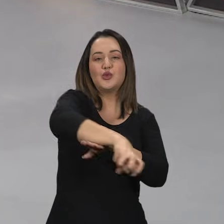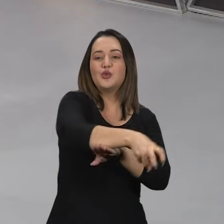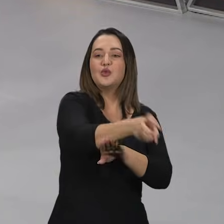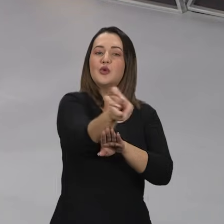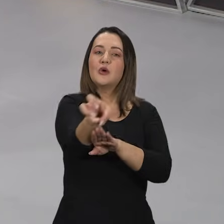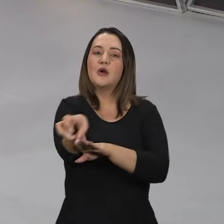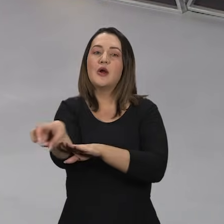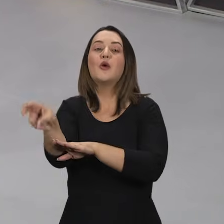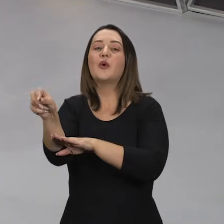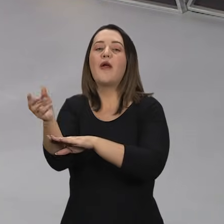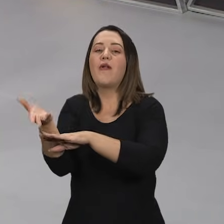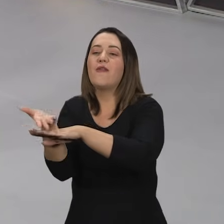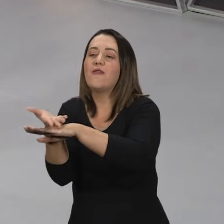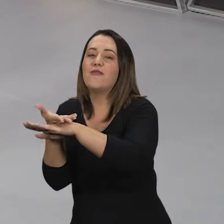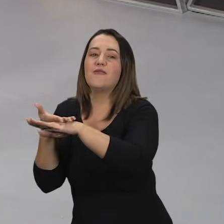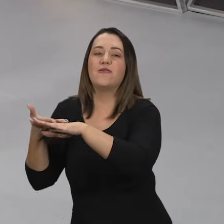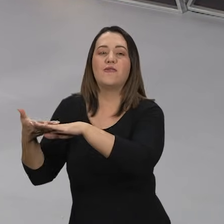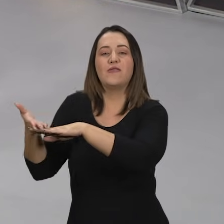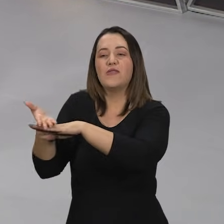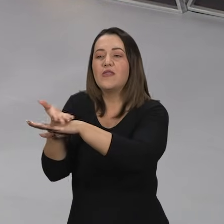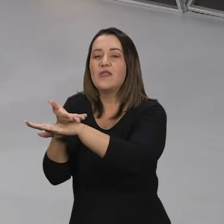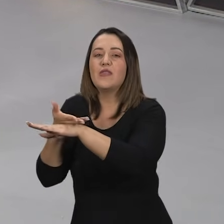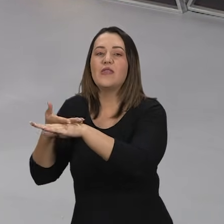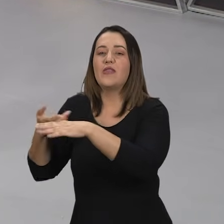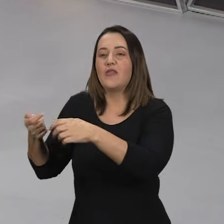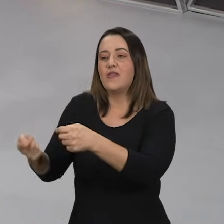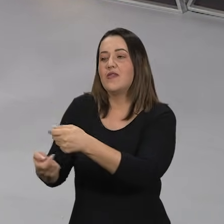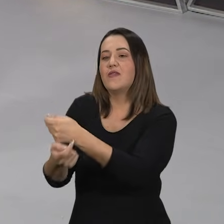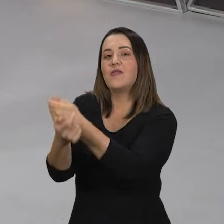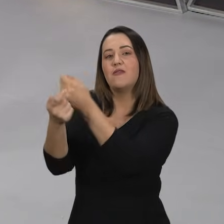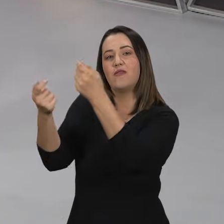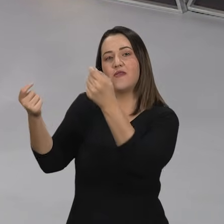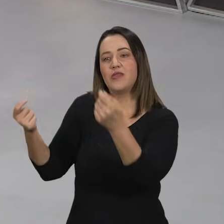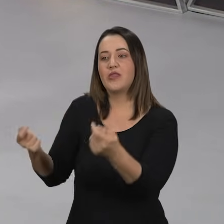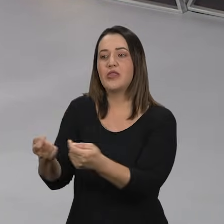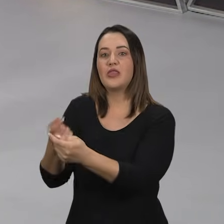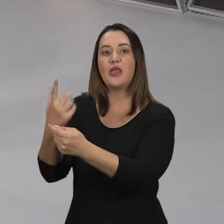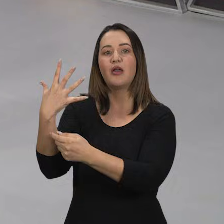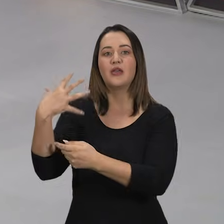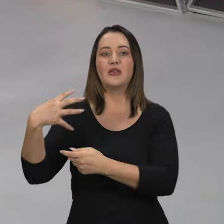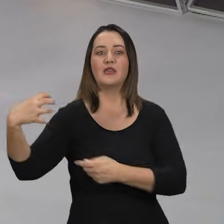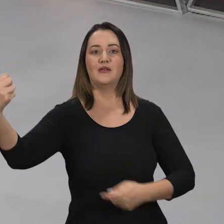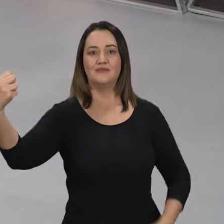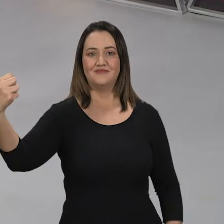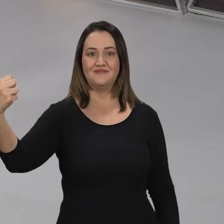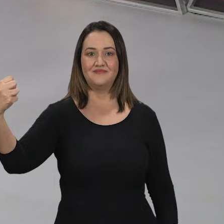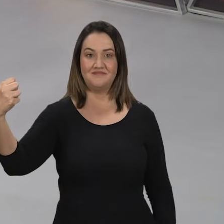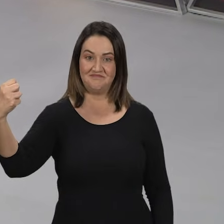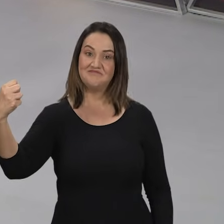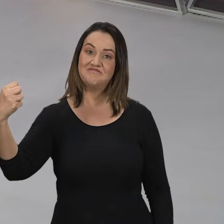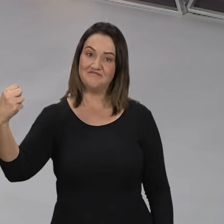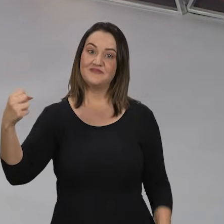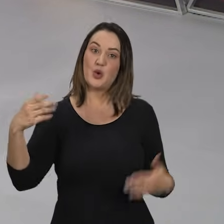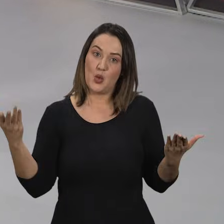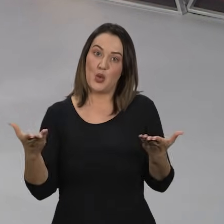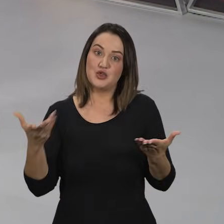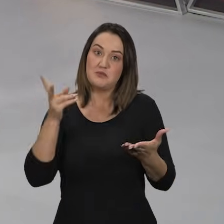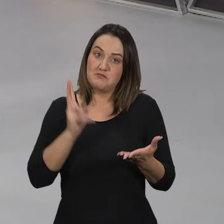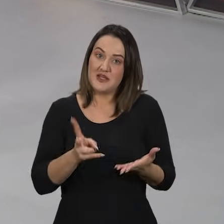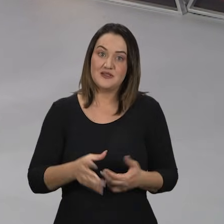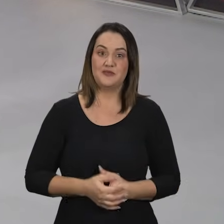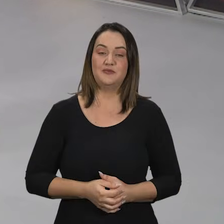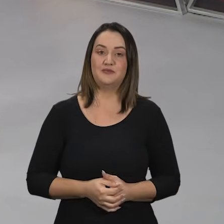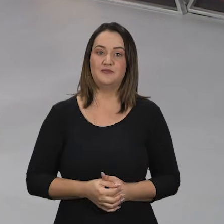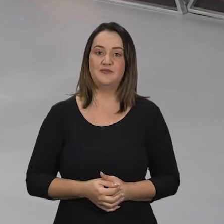ele foi chegando e foi conversando com a Eva e foi enganando a Eva e levando a Eva à perdição. Hoje é a